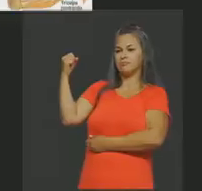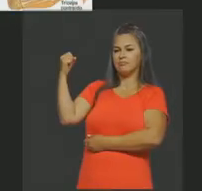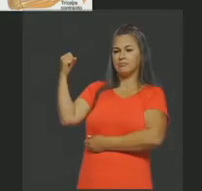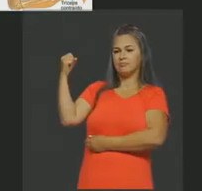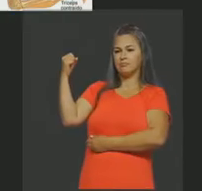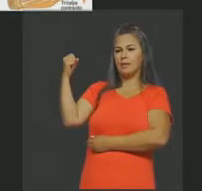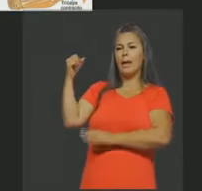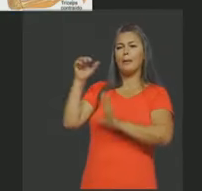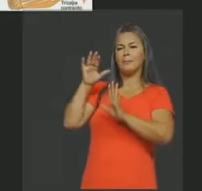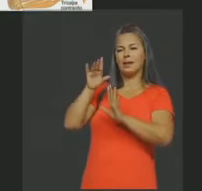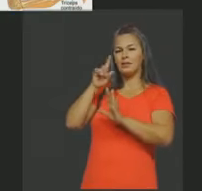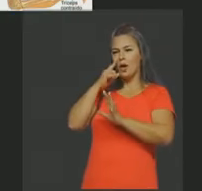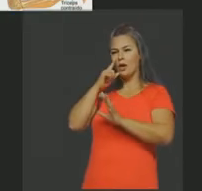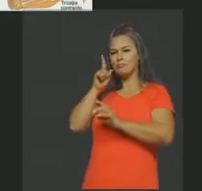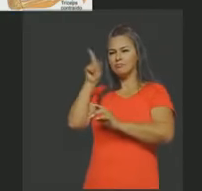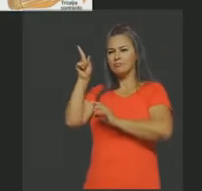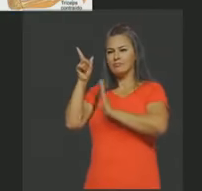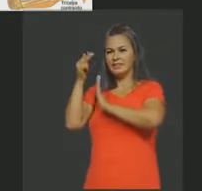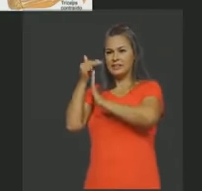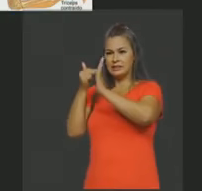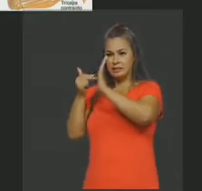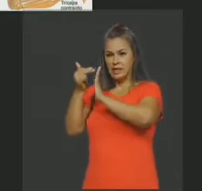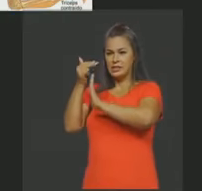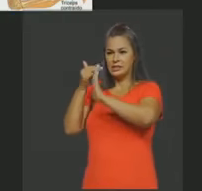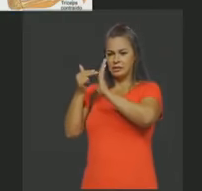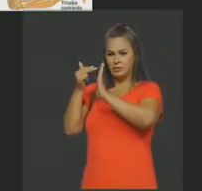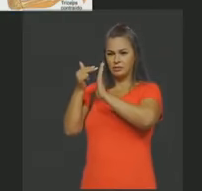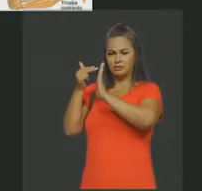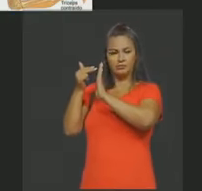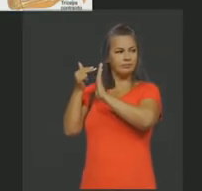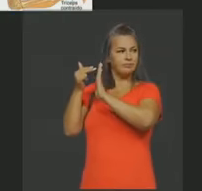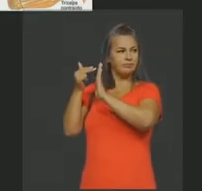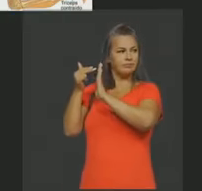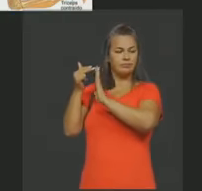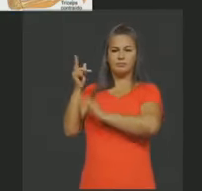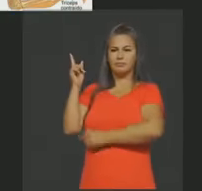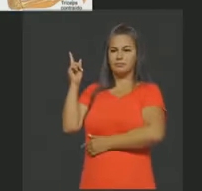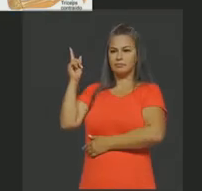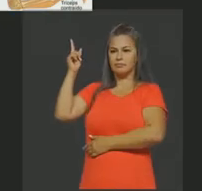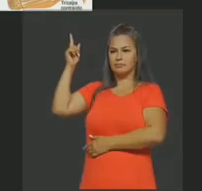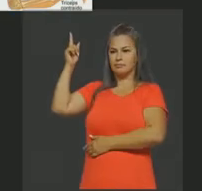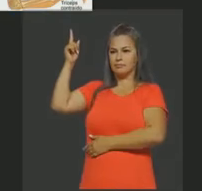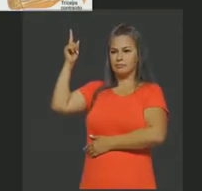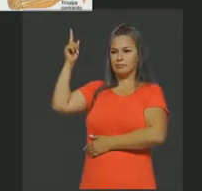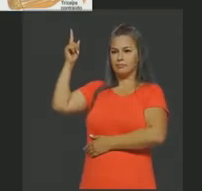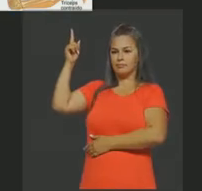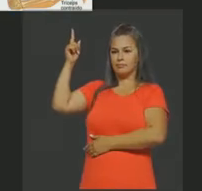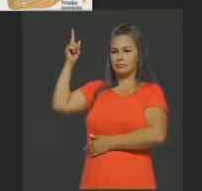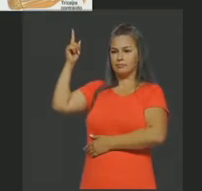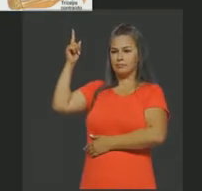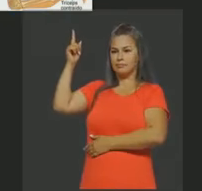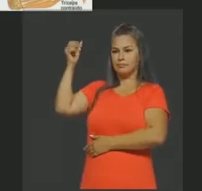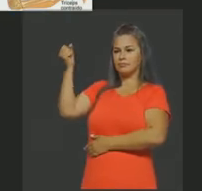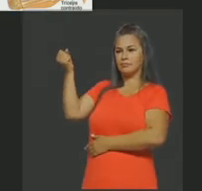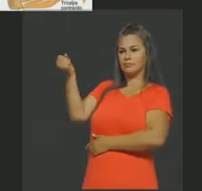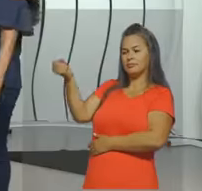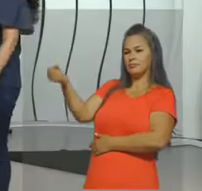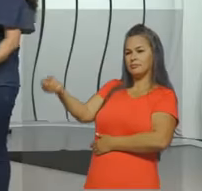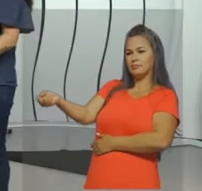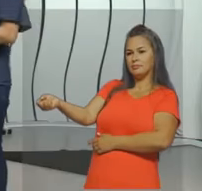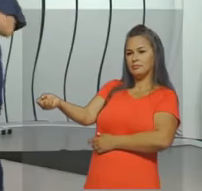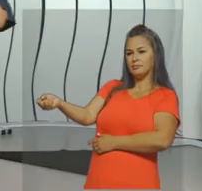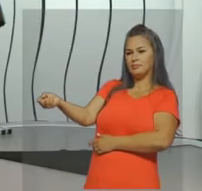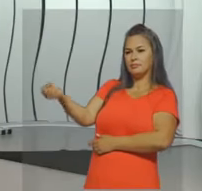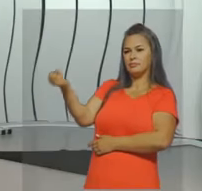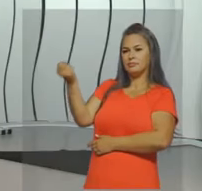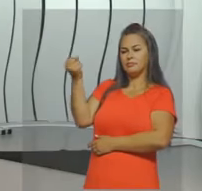é o contrário, olha. Aqui, eu já deixei na hora que eu abri, o tríceps contraiu e o bíceps relaxou.